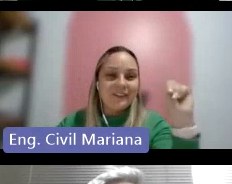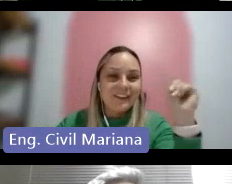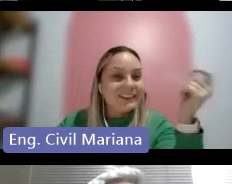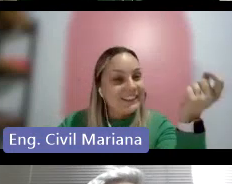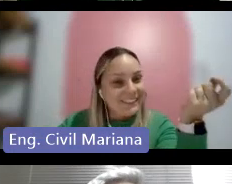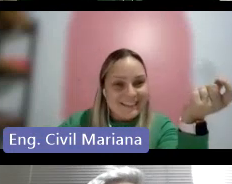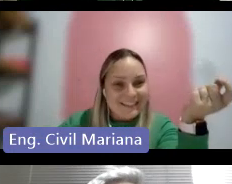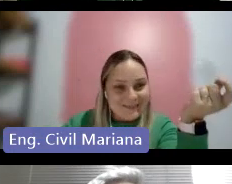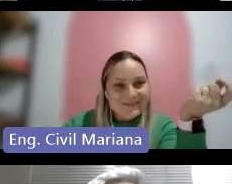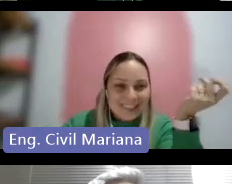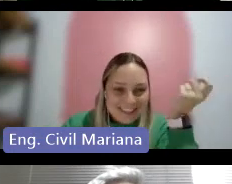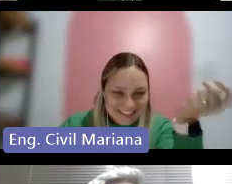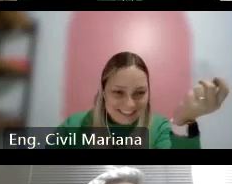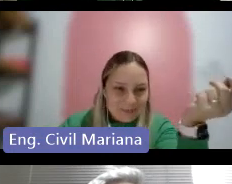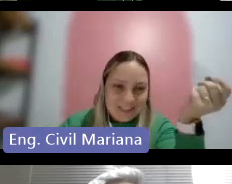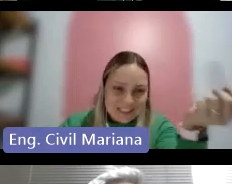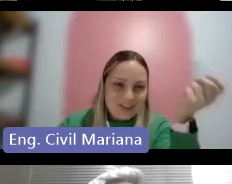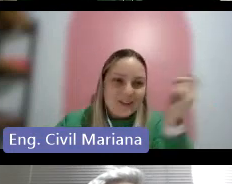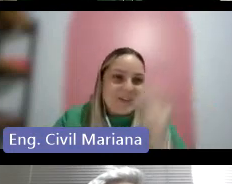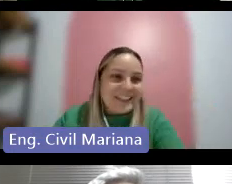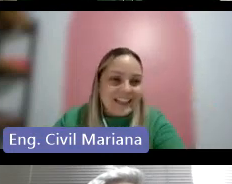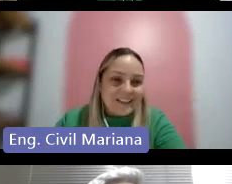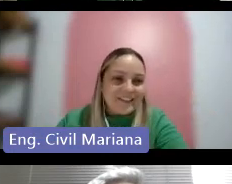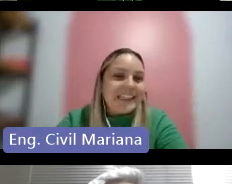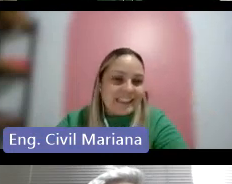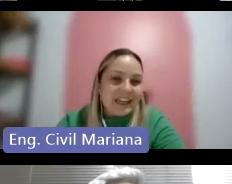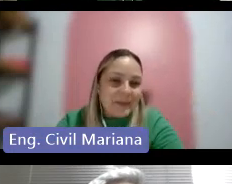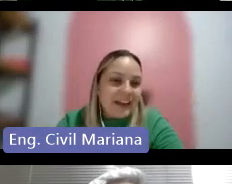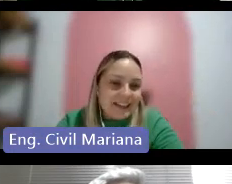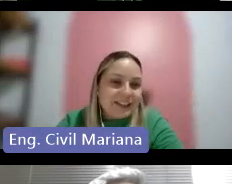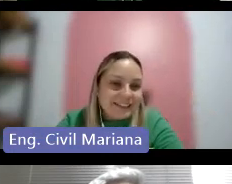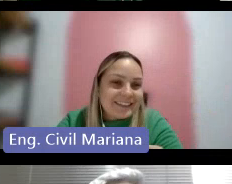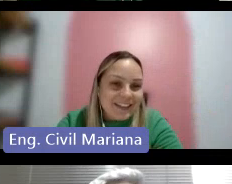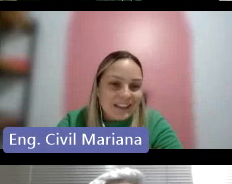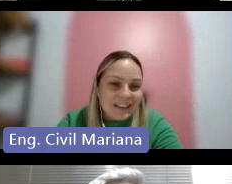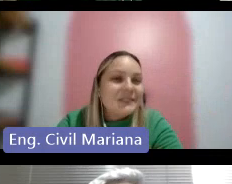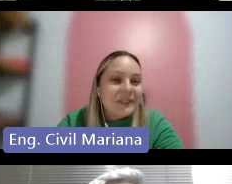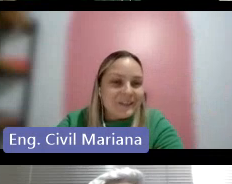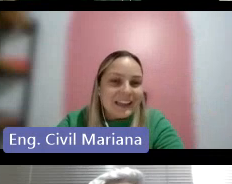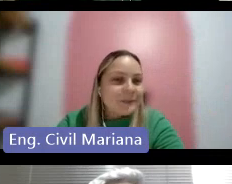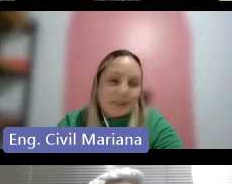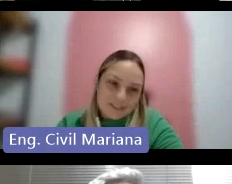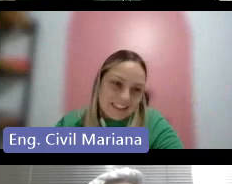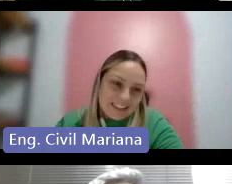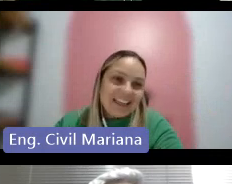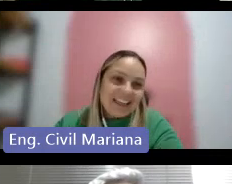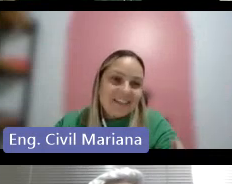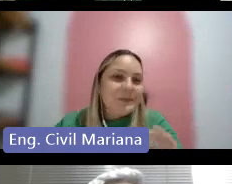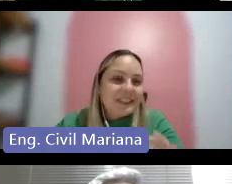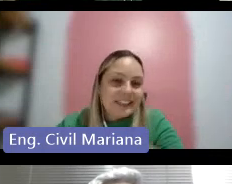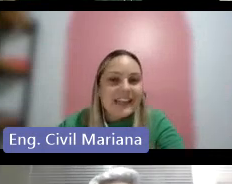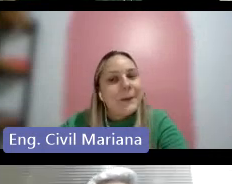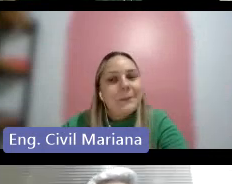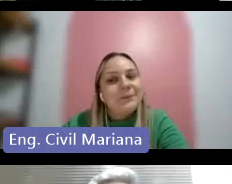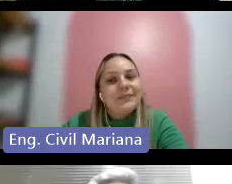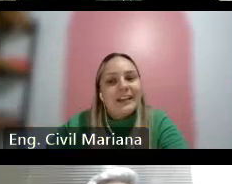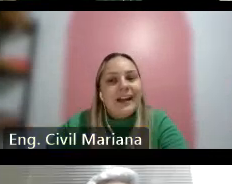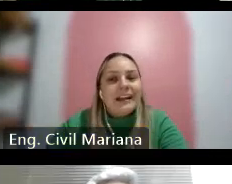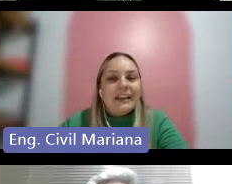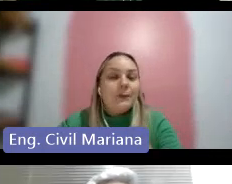e para imprimir eu gastei R$1. Então, por isso eu vou compartilhar com vocês, que é para título de conhecimento mesmo, para vocês terem quando